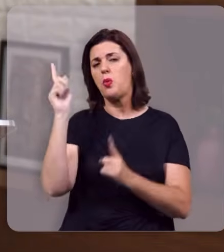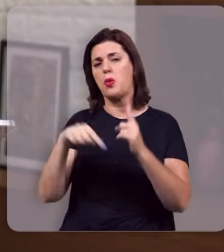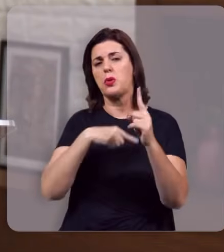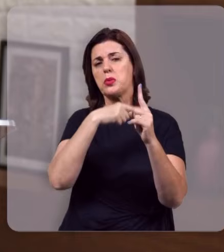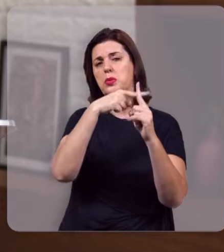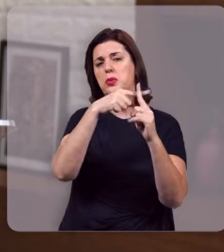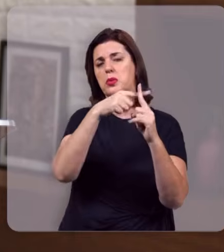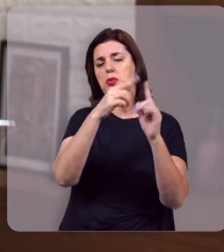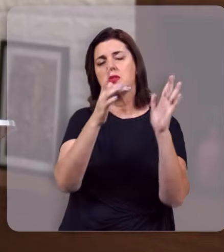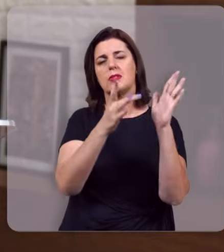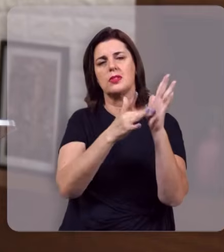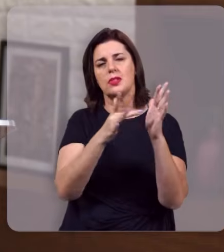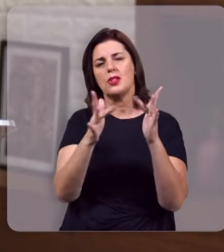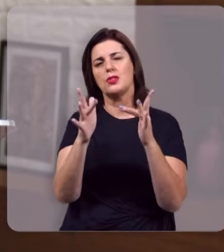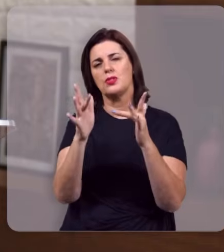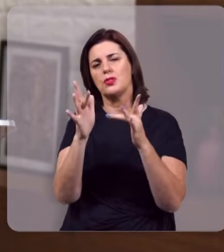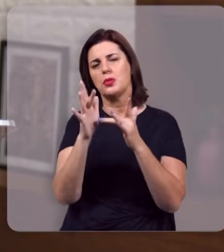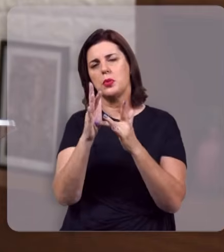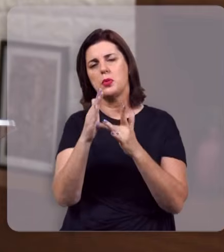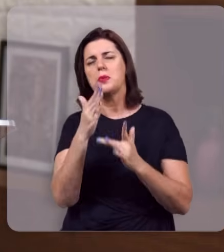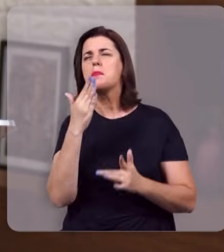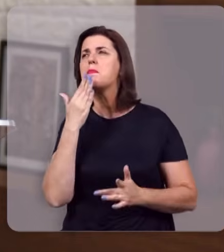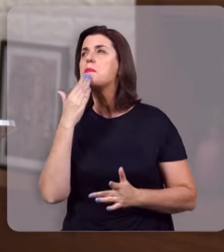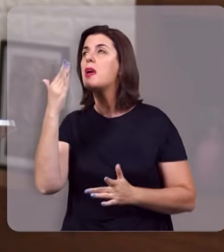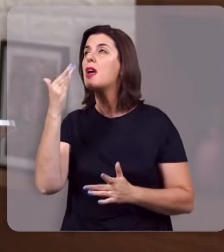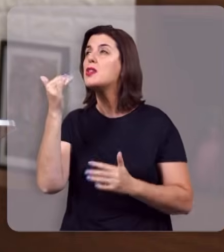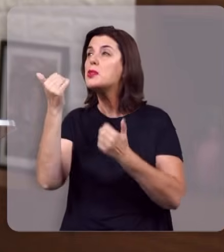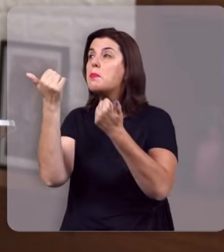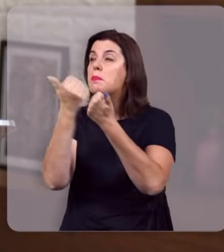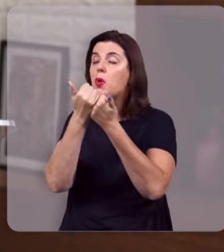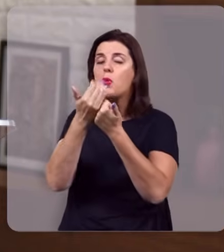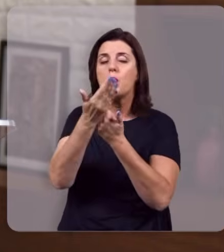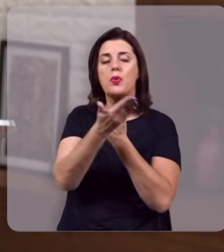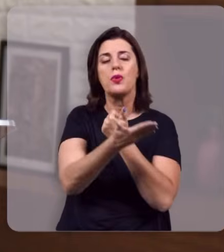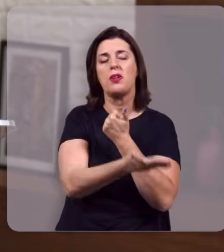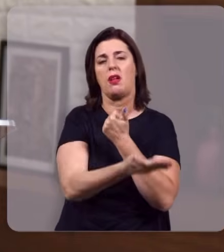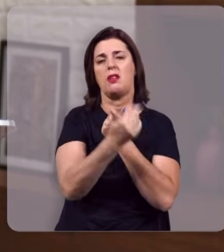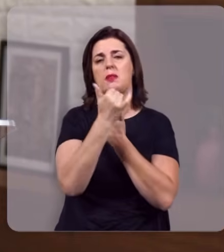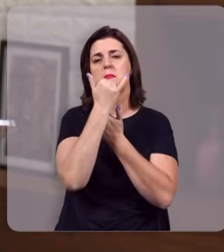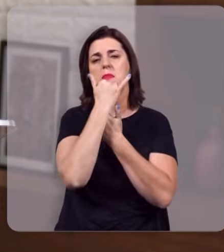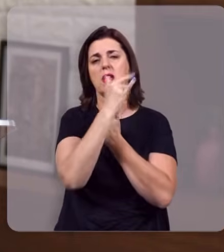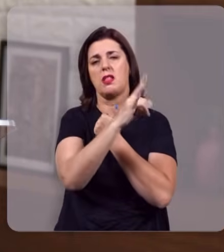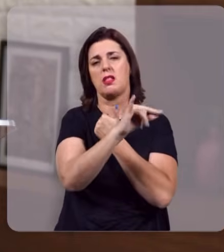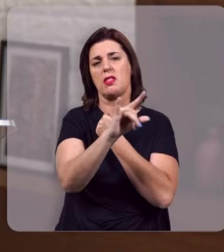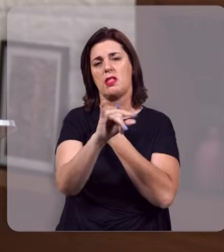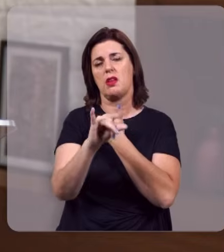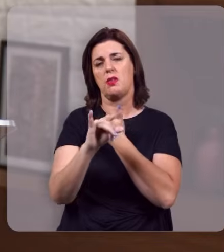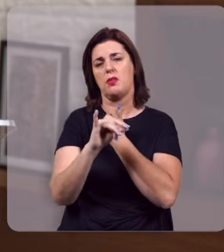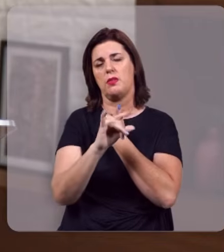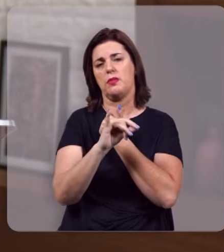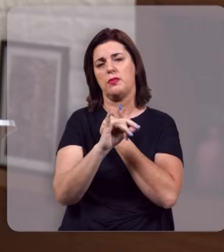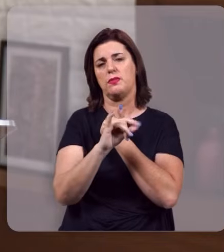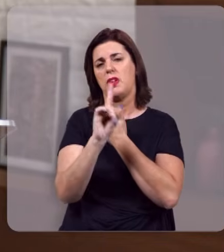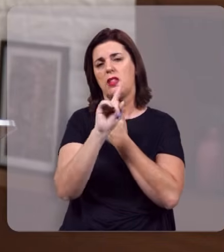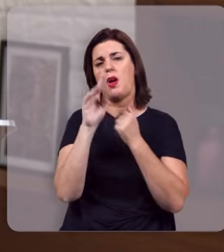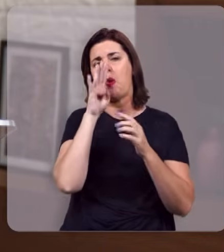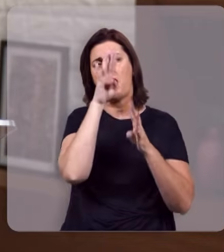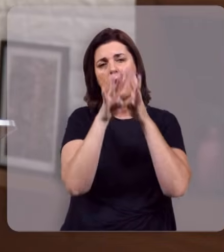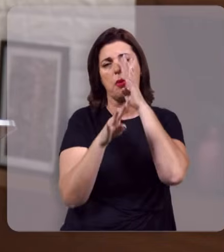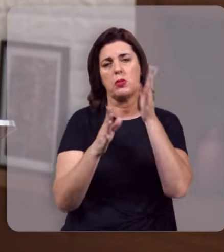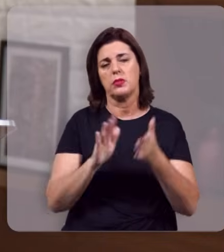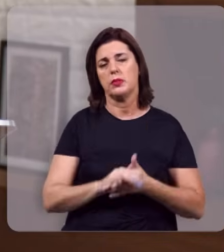crucificaram, o Senhor Jesus roga para eles perdão e não condenação.